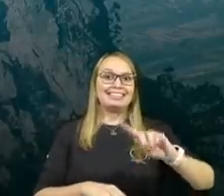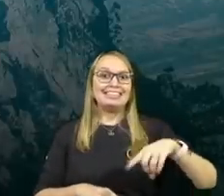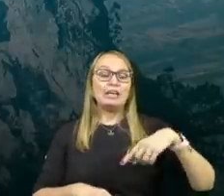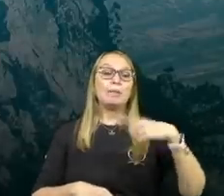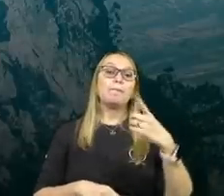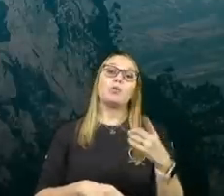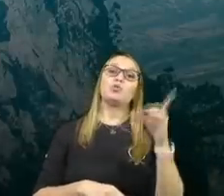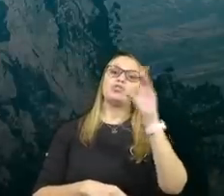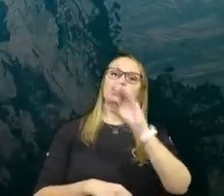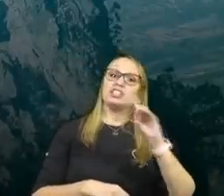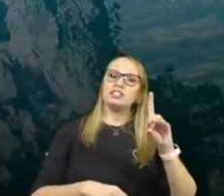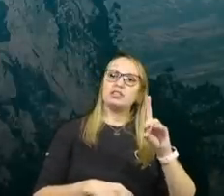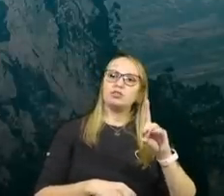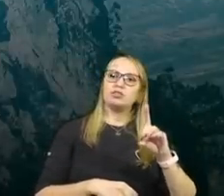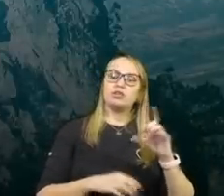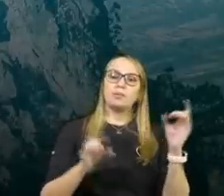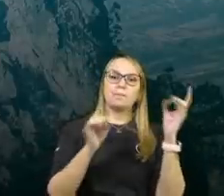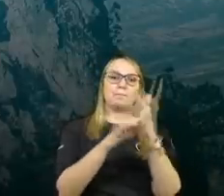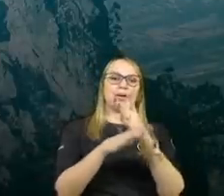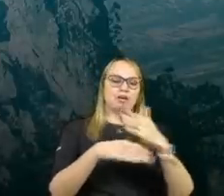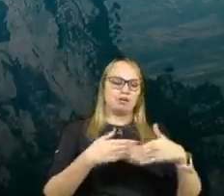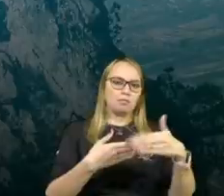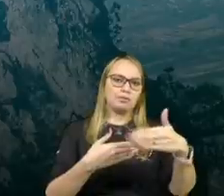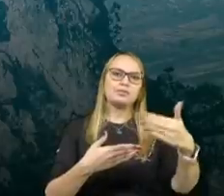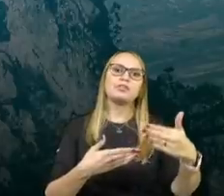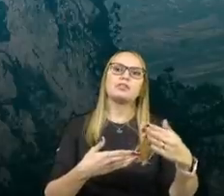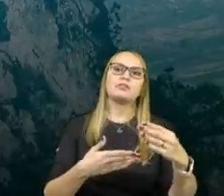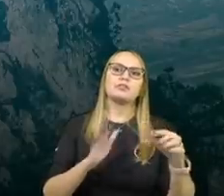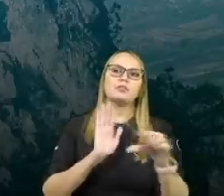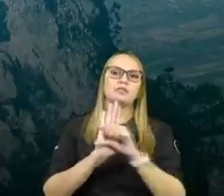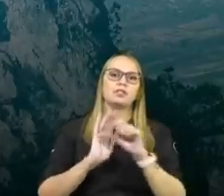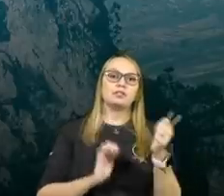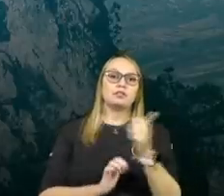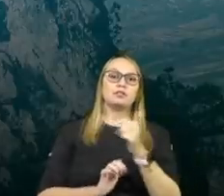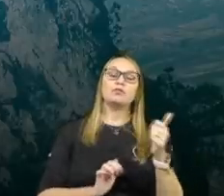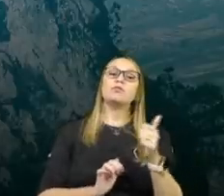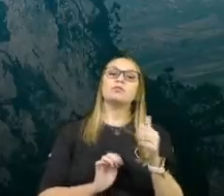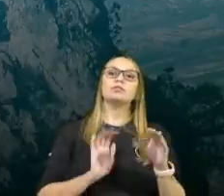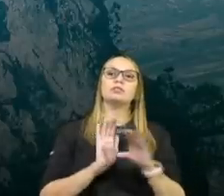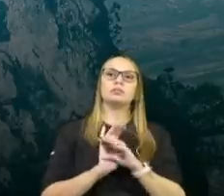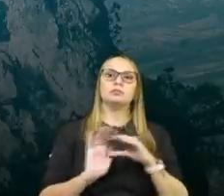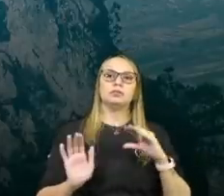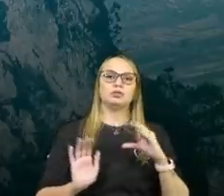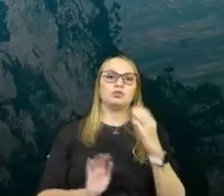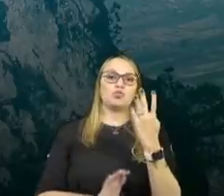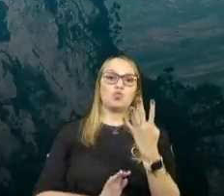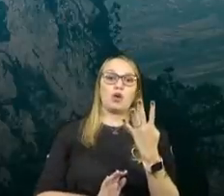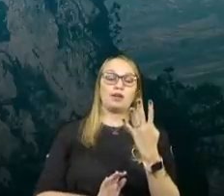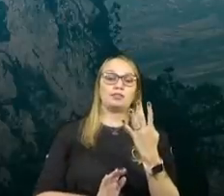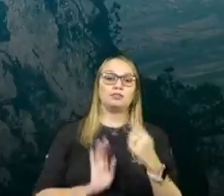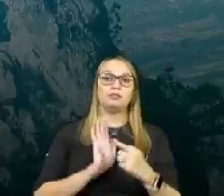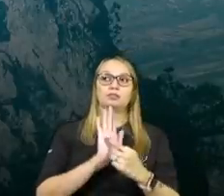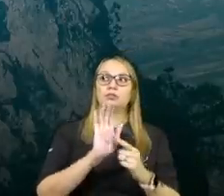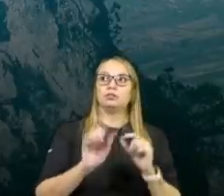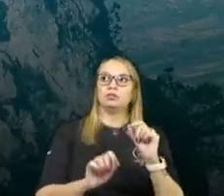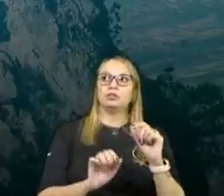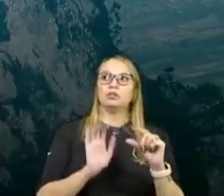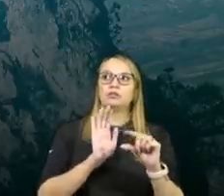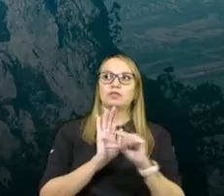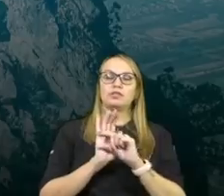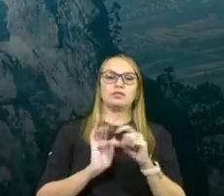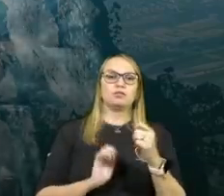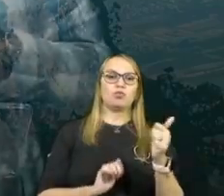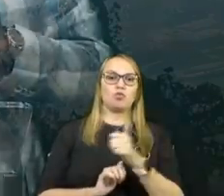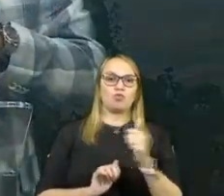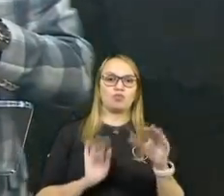que Deus conclui todo o processo. Olha o que diz o versículo 11 do capítulo 4. Olha o que é que diz, versículo 11 do